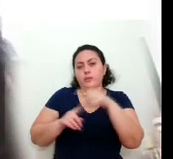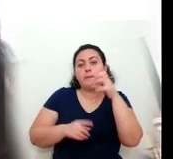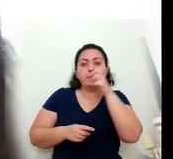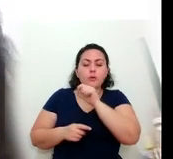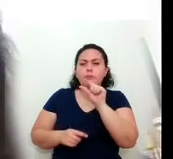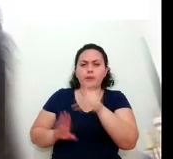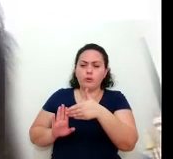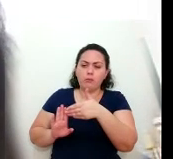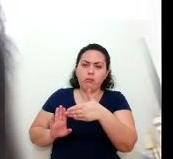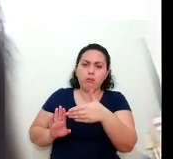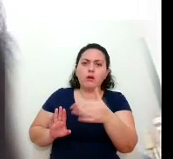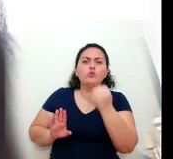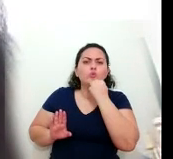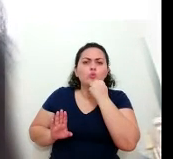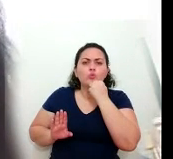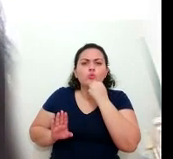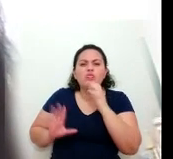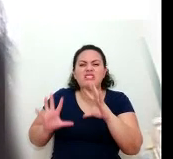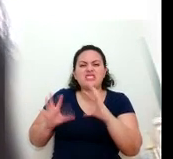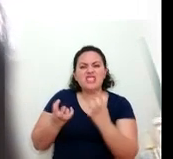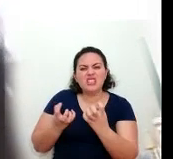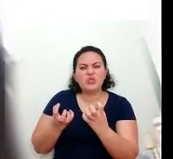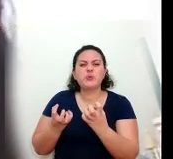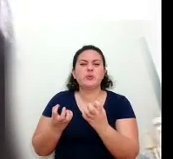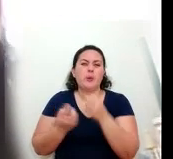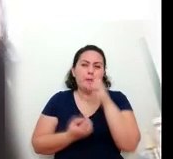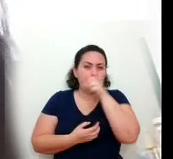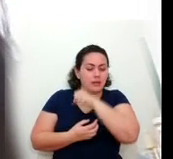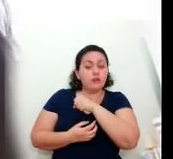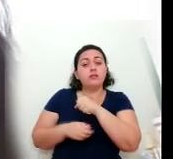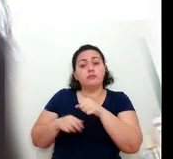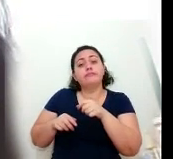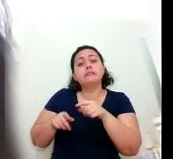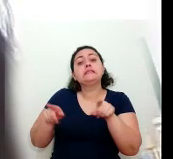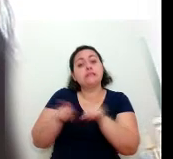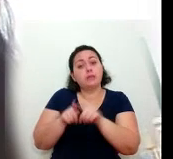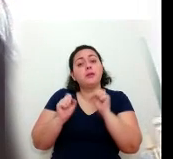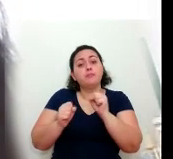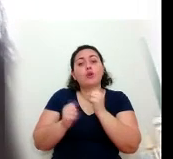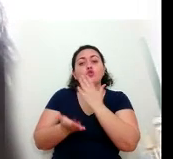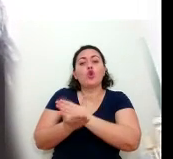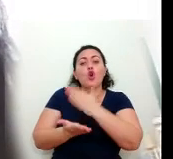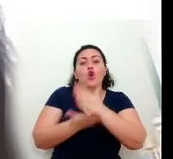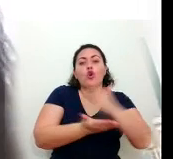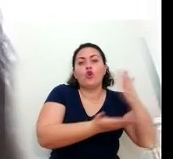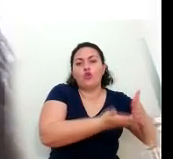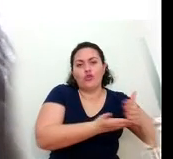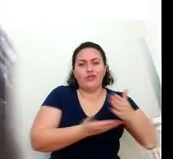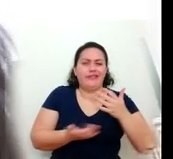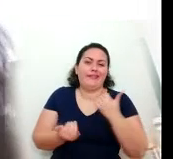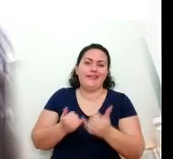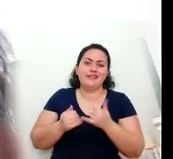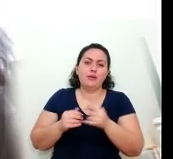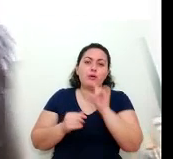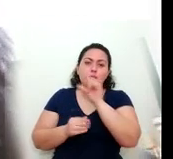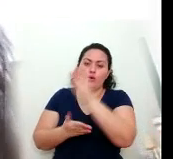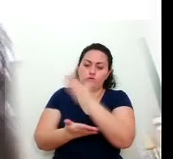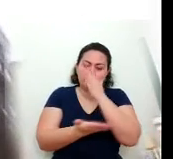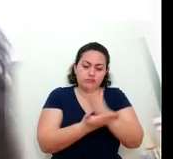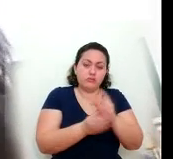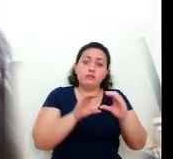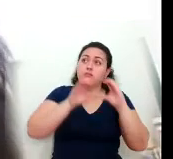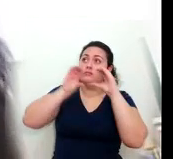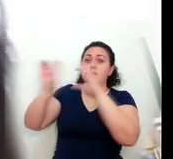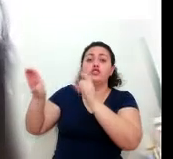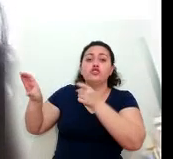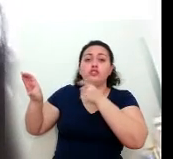uma quantidade de pão e o pão daí logo fica duro, ressecado, né? Então também pode fracionar esse pão e congelar, né?